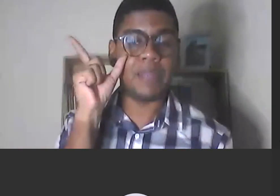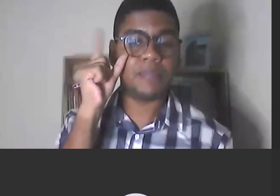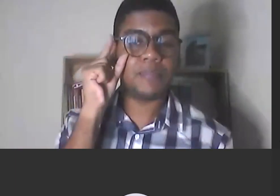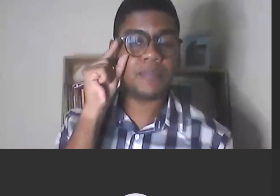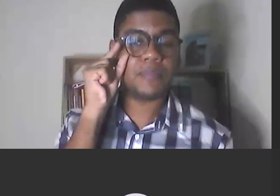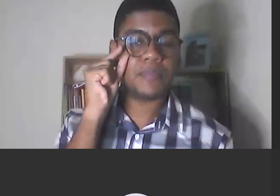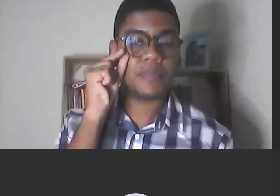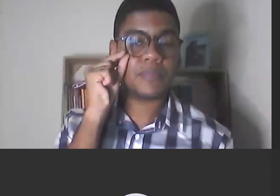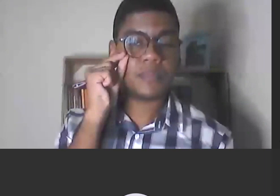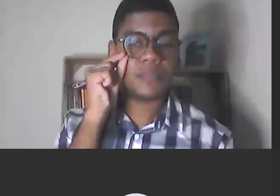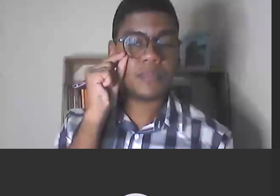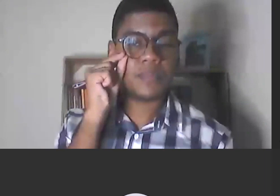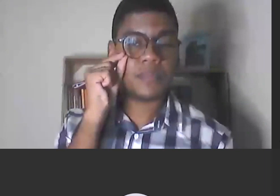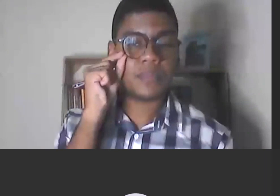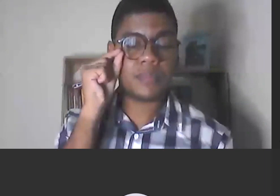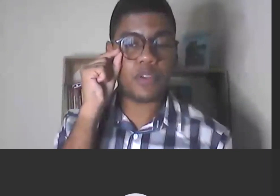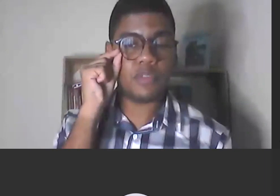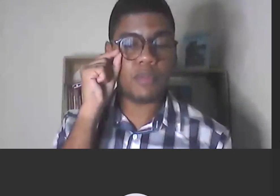gente abre.